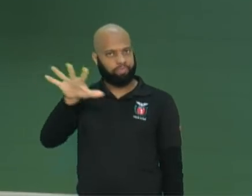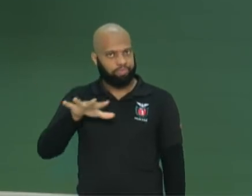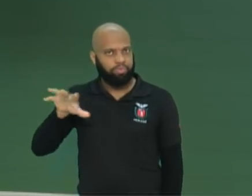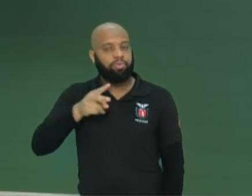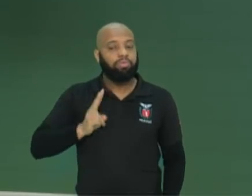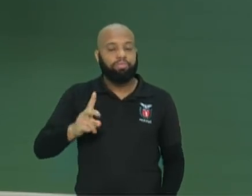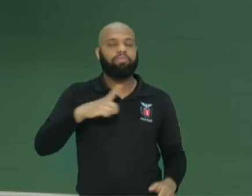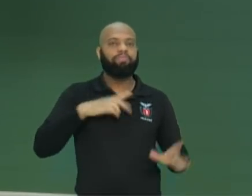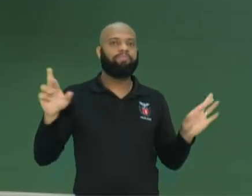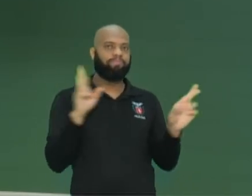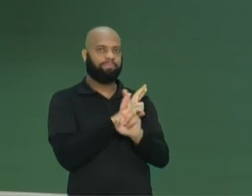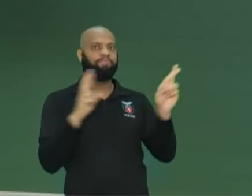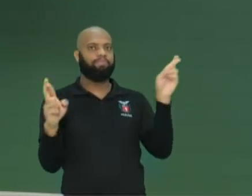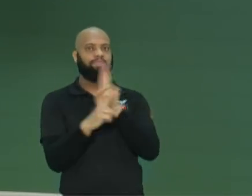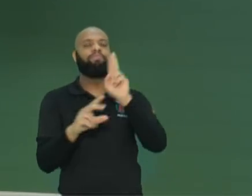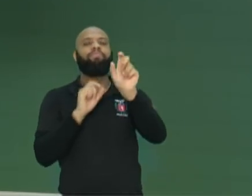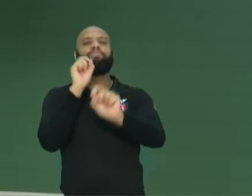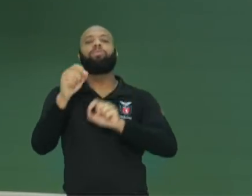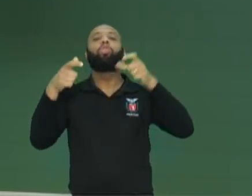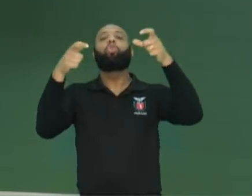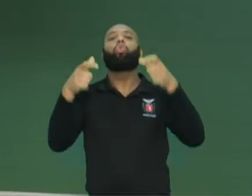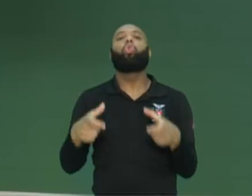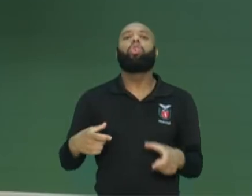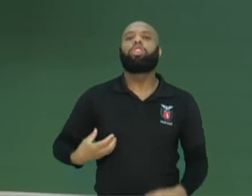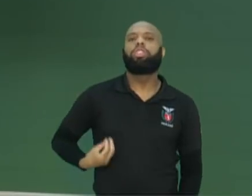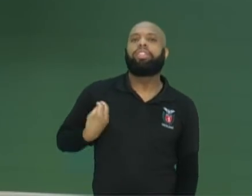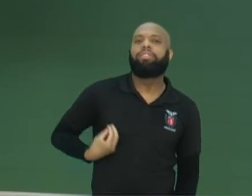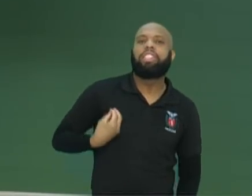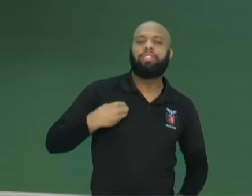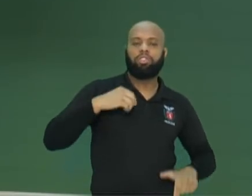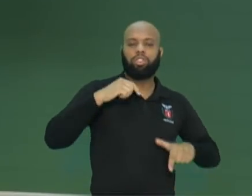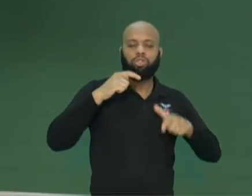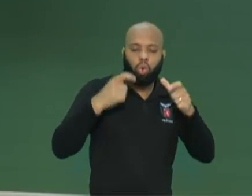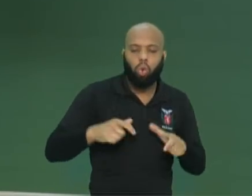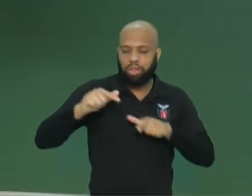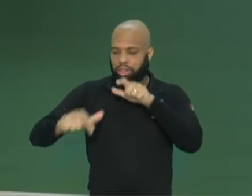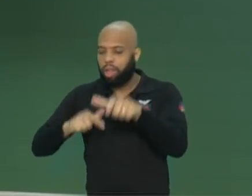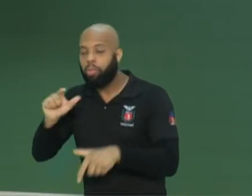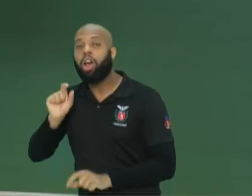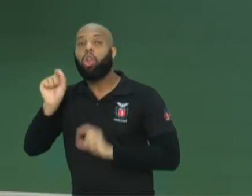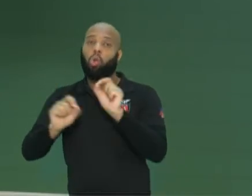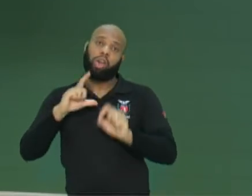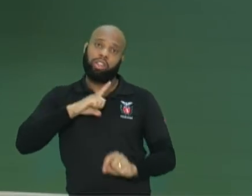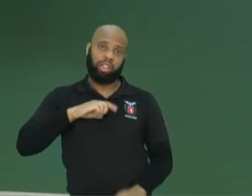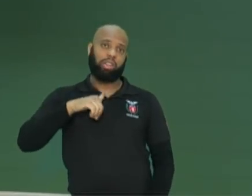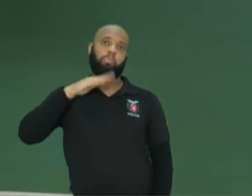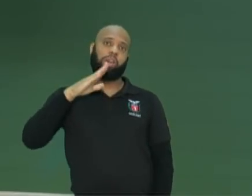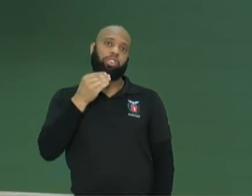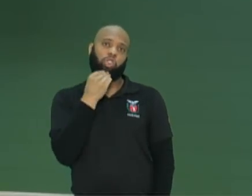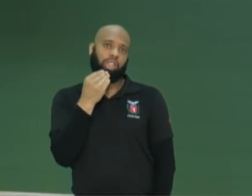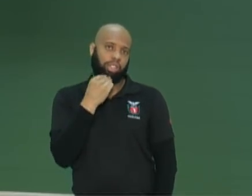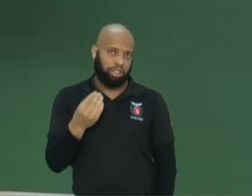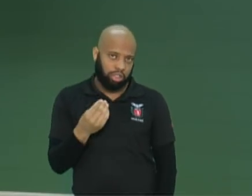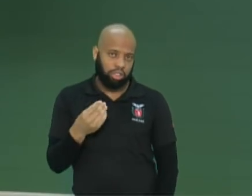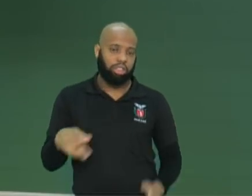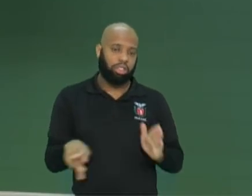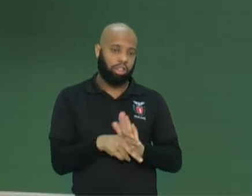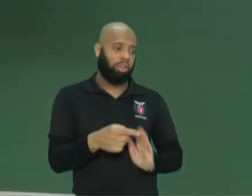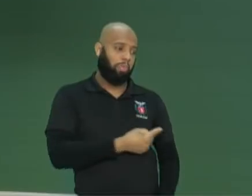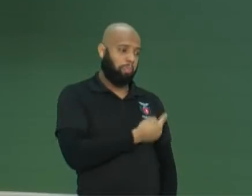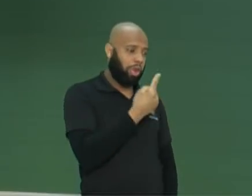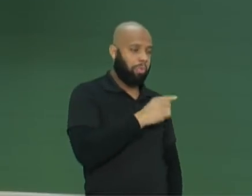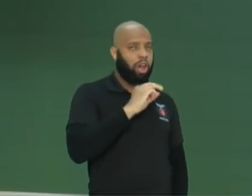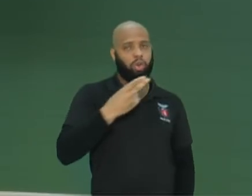Sempre relacionando essa ideia de onde as pessoas trabalham, naquilo que tem maior disponibilidade, ou é no setor primário,